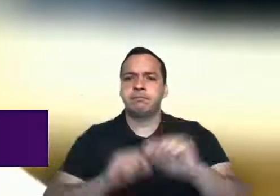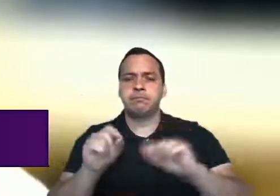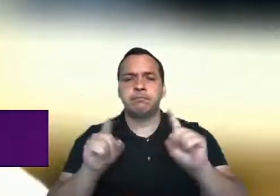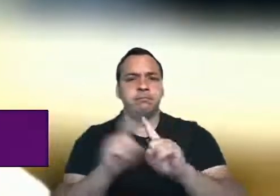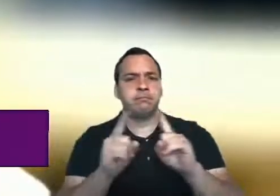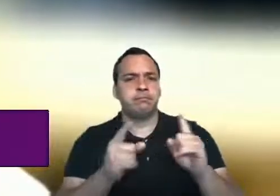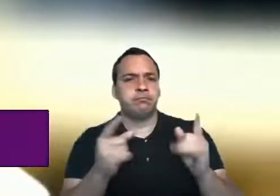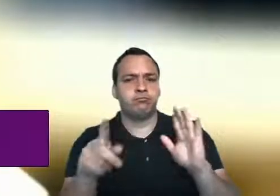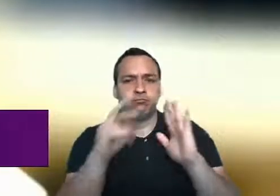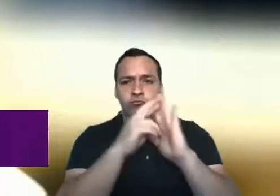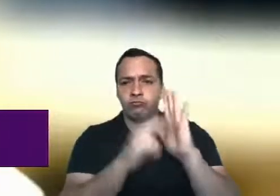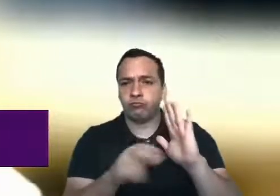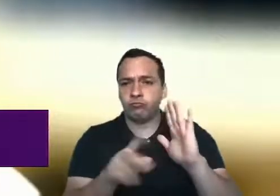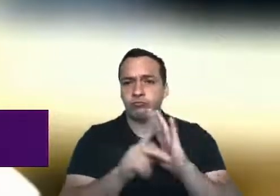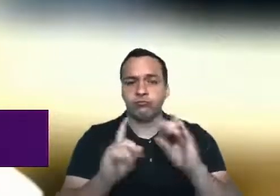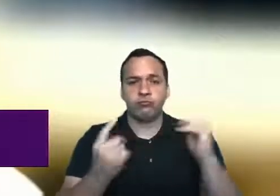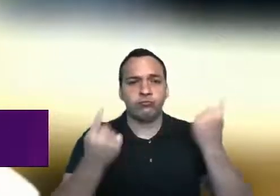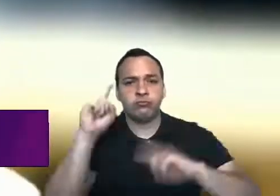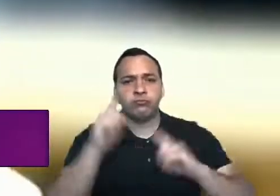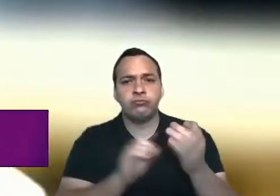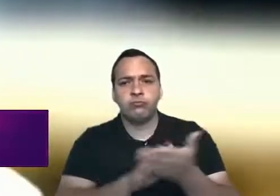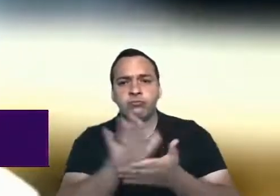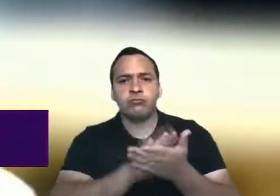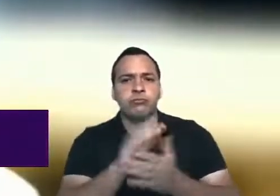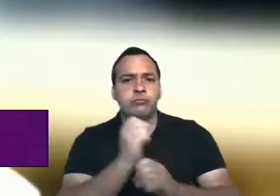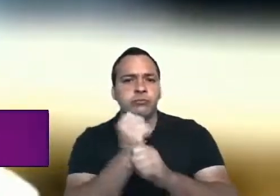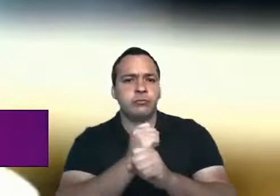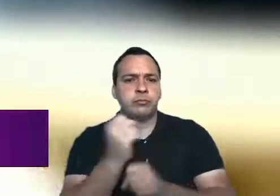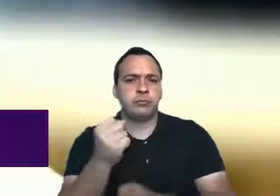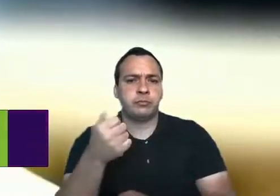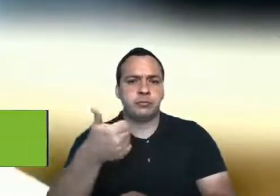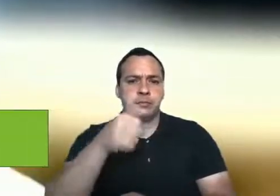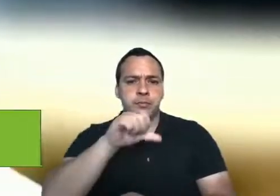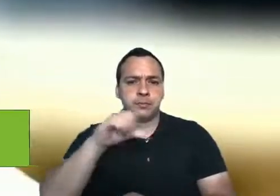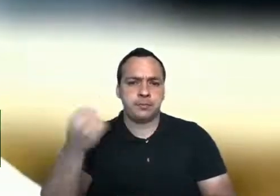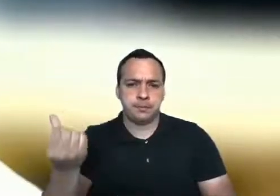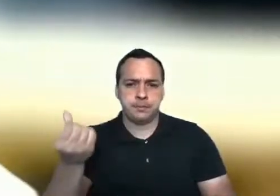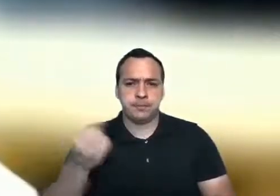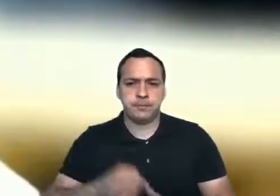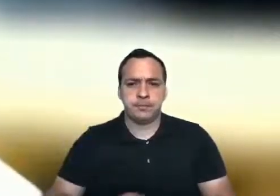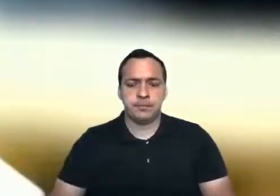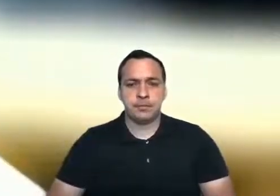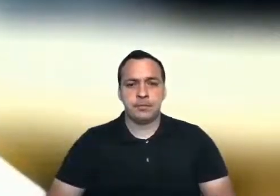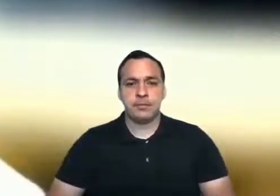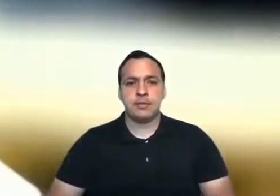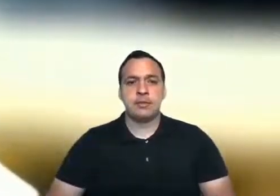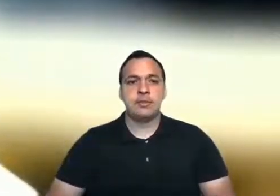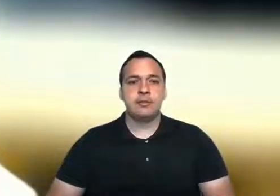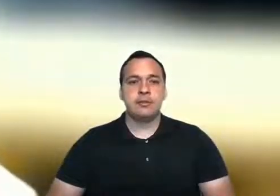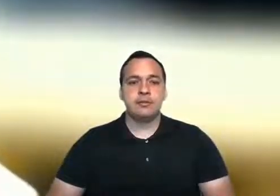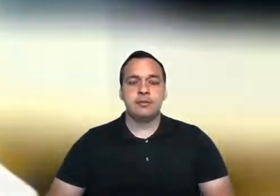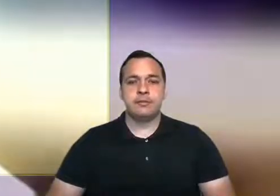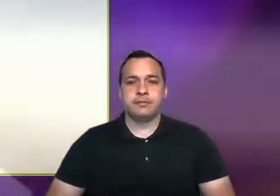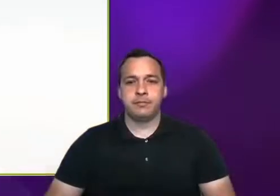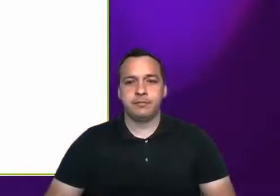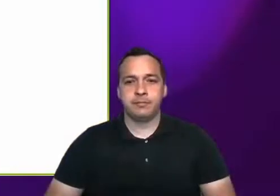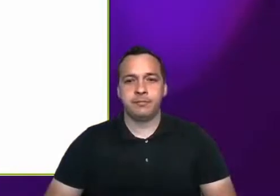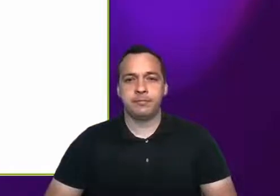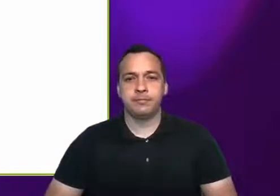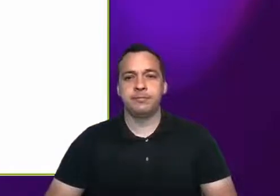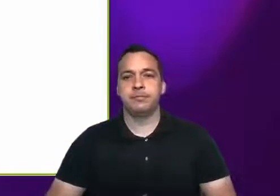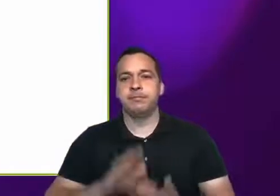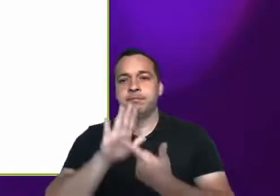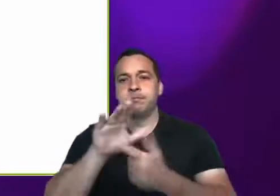quanto aos critérios de Milão, que foram publicados no ano 1996, demostrando